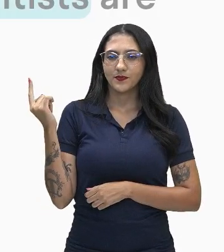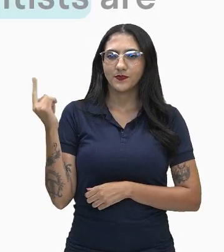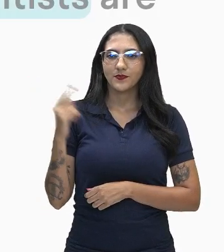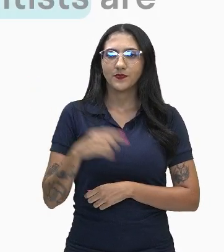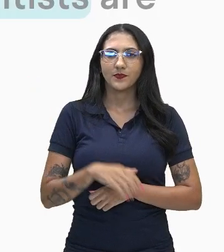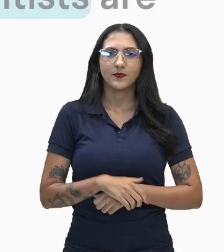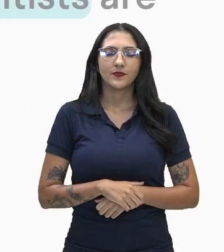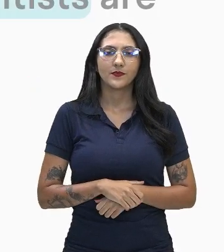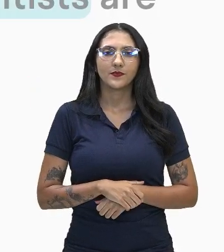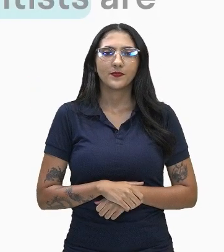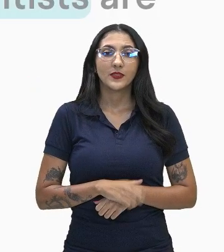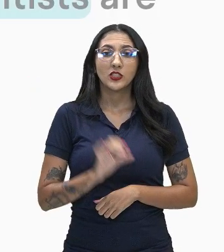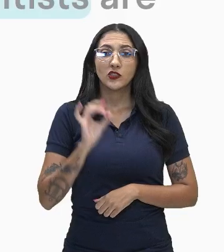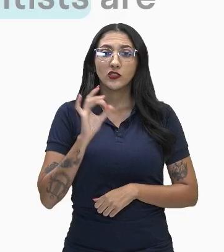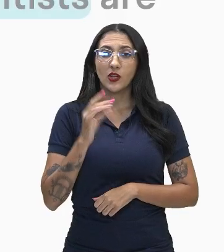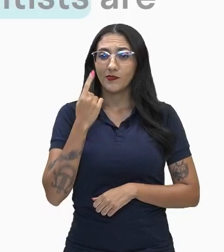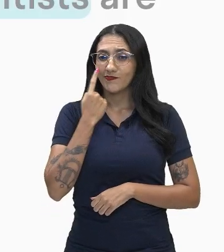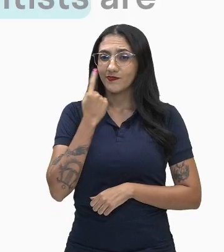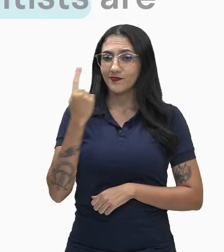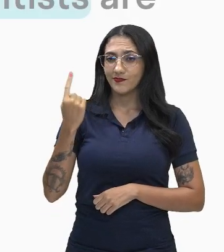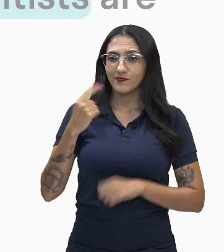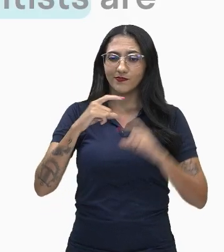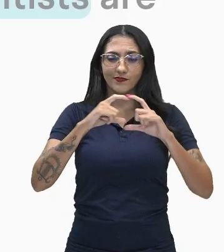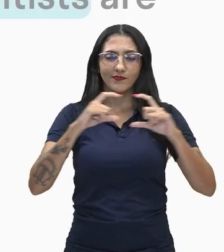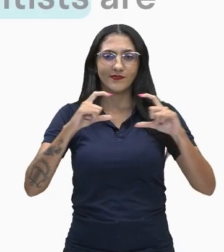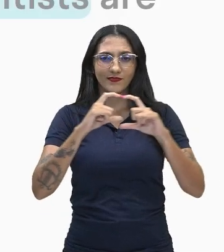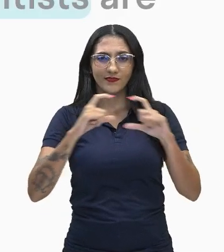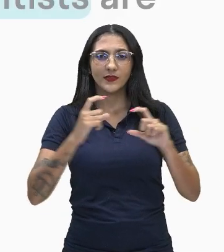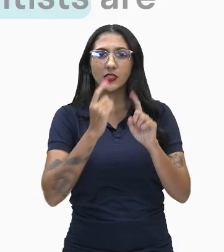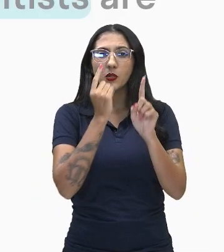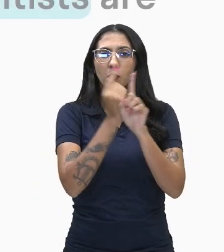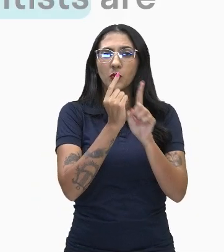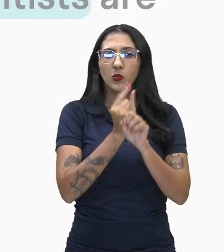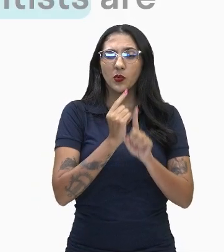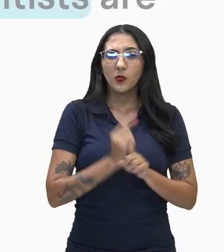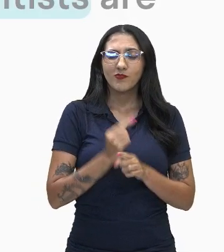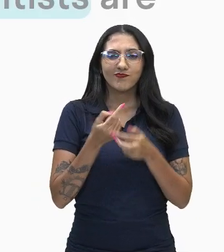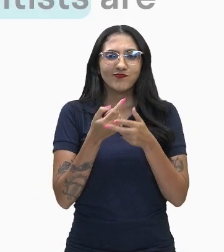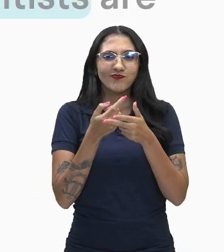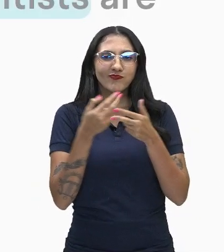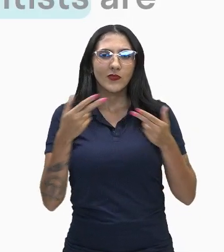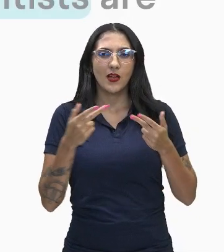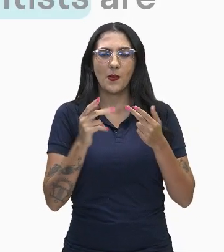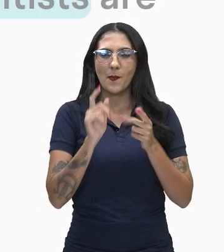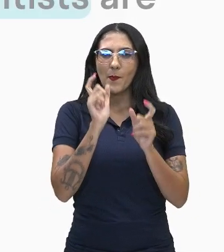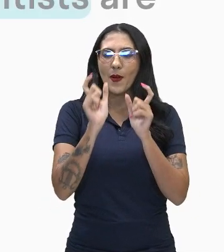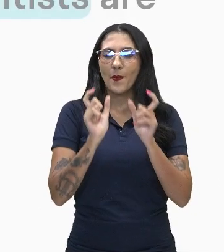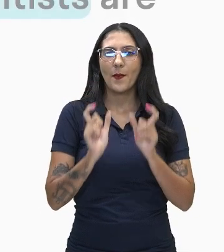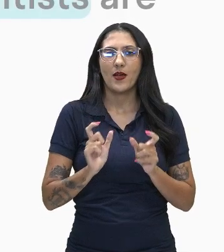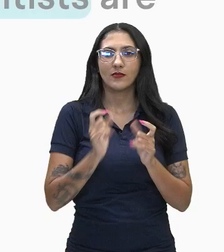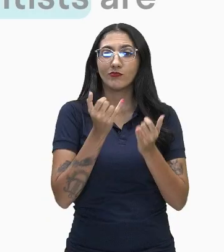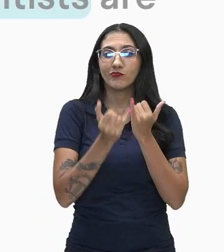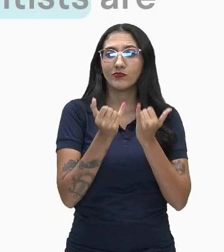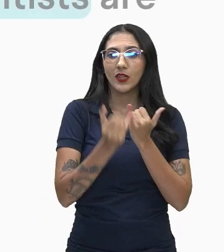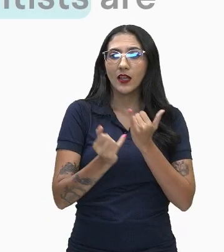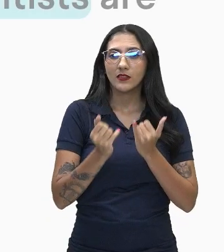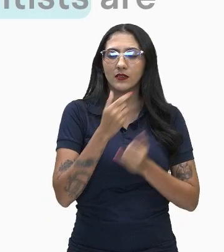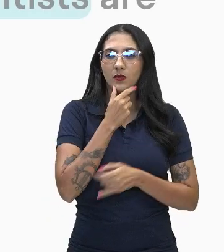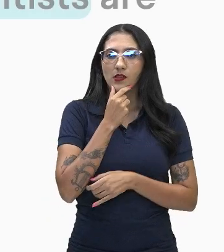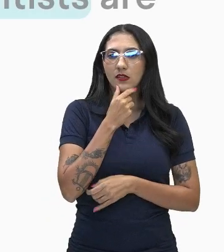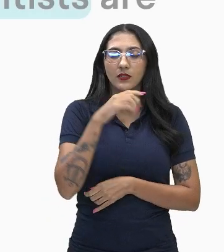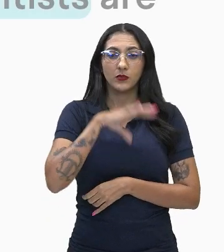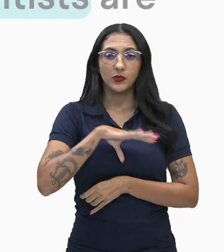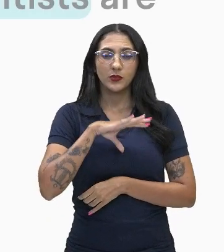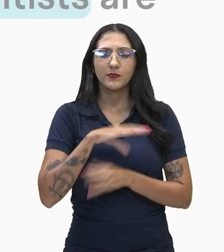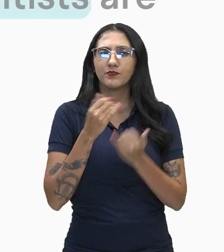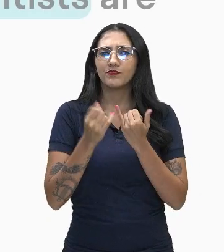nesse parágrafo aqui, eu encontrei várias palavras cognatas, só nesse parágrafo. Por